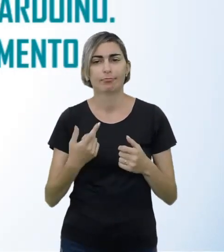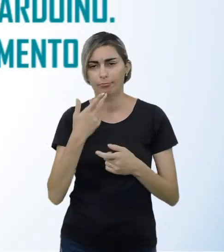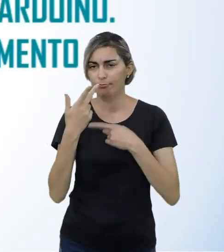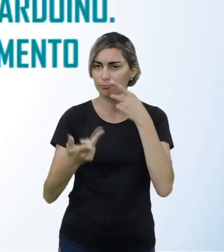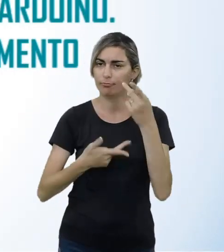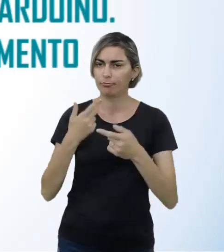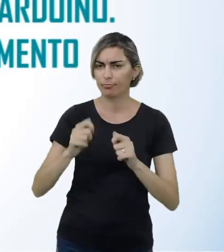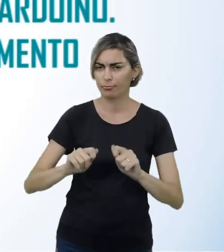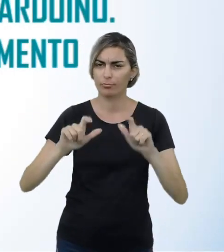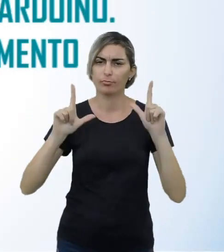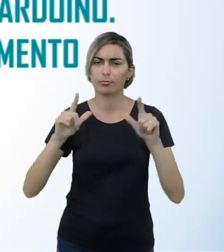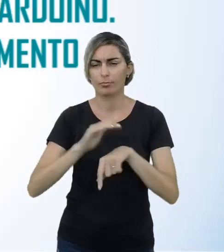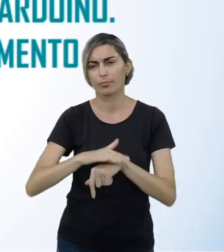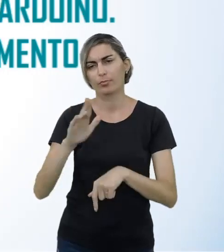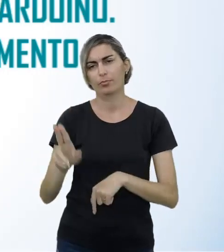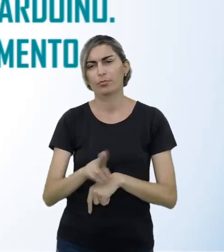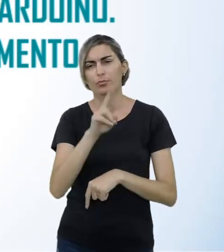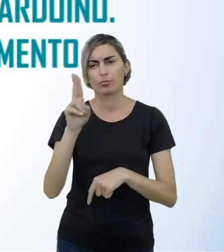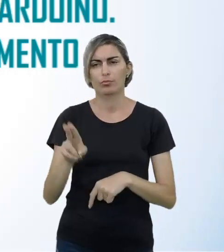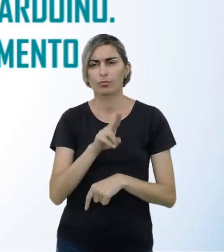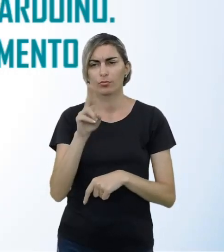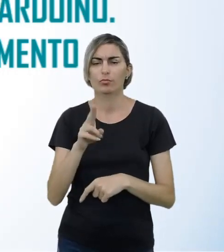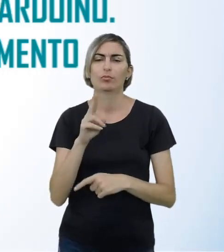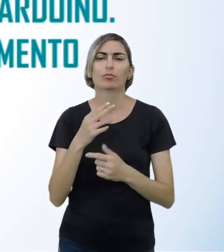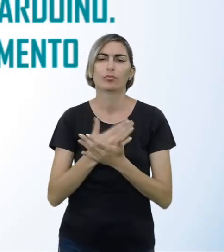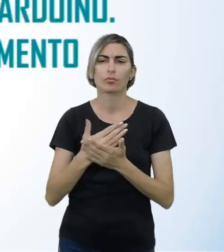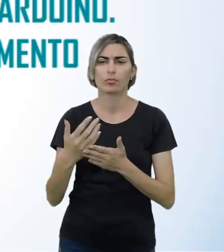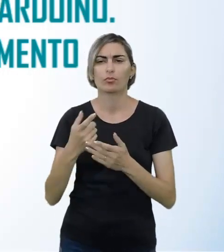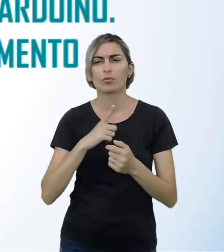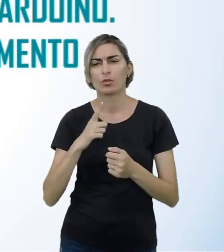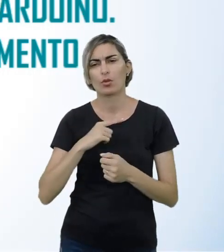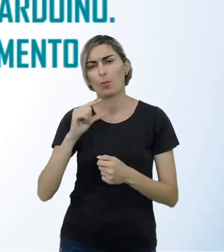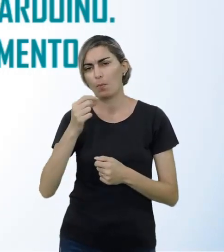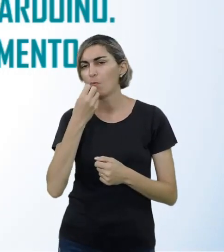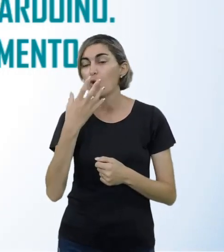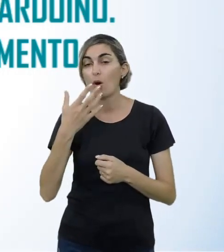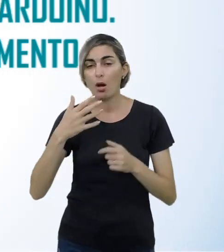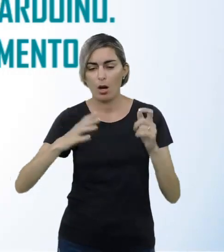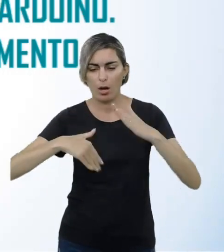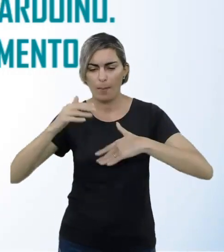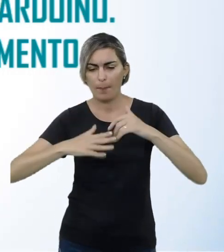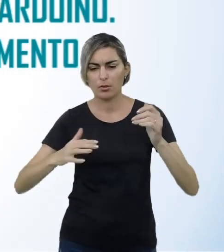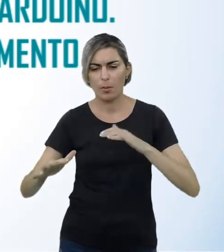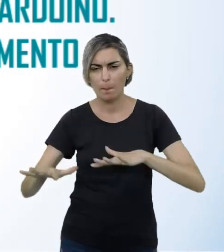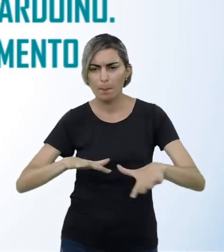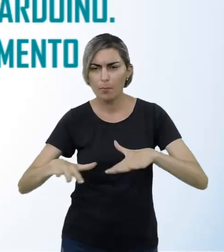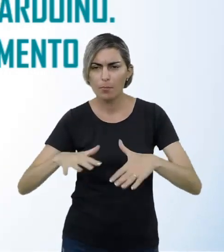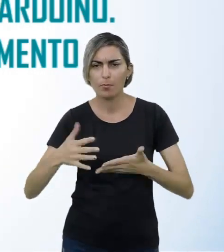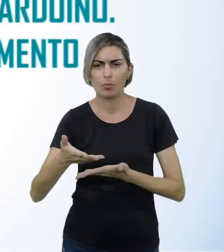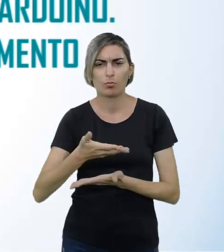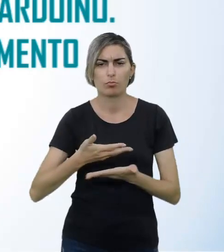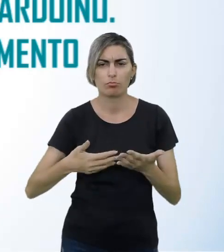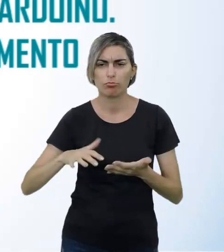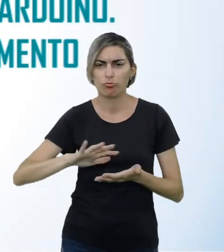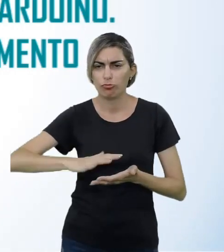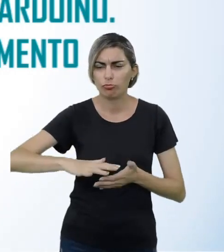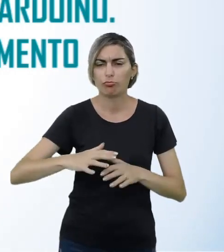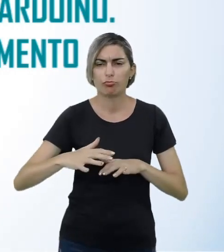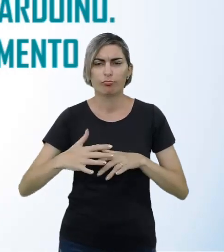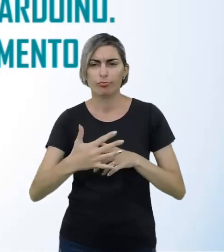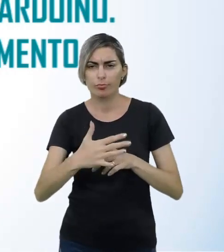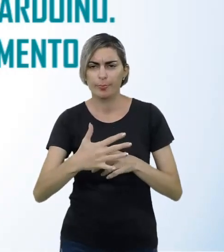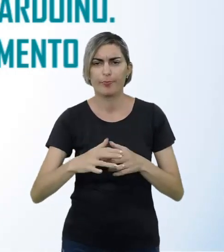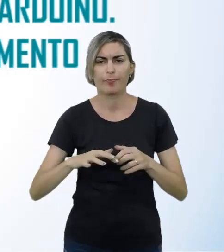Como eu já falei, a placa mais utilizada, ideal para quem está começando, possui boa capacidade de processamento e diversas placas auxiliares, isso é um ponto